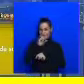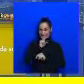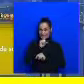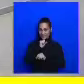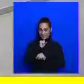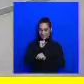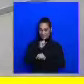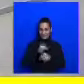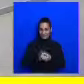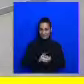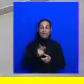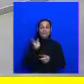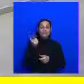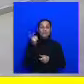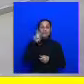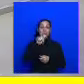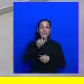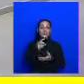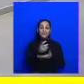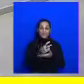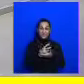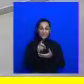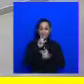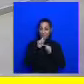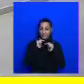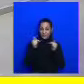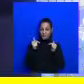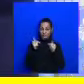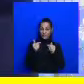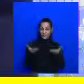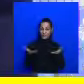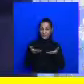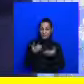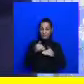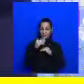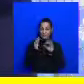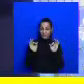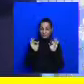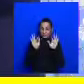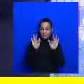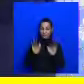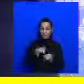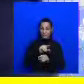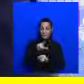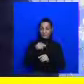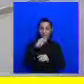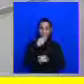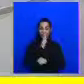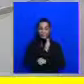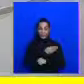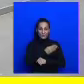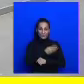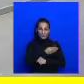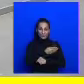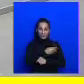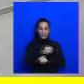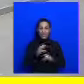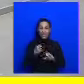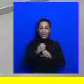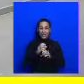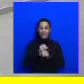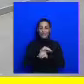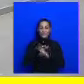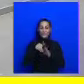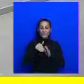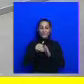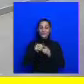sábados. Depois, quina, dia de sorte. E agora, o procedimento necessário para o sorteio do time do coração, que integra